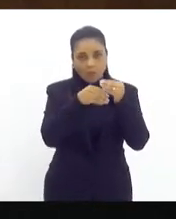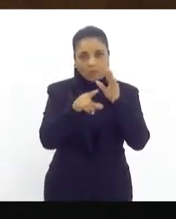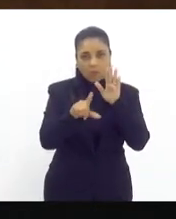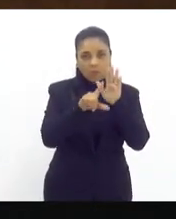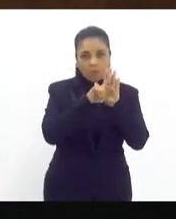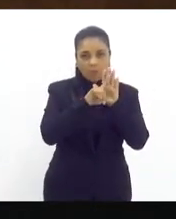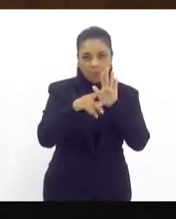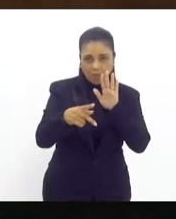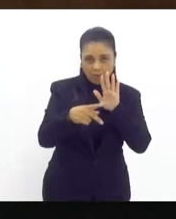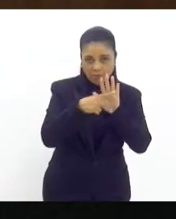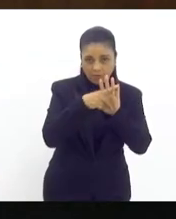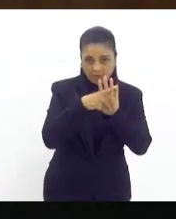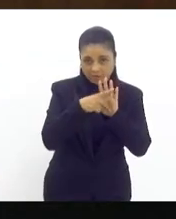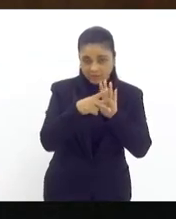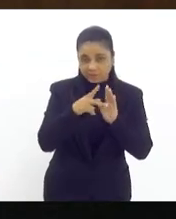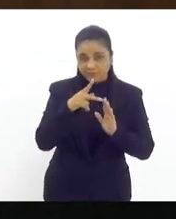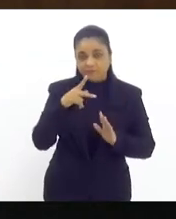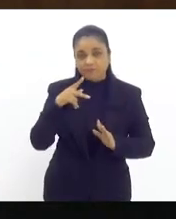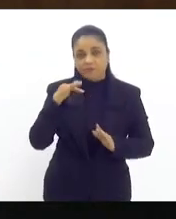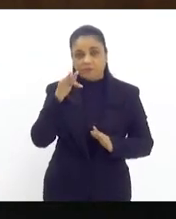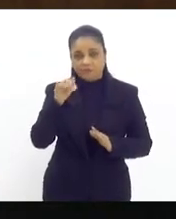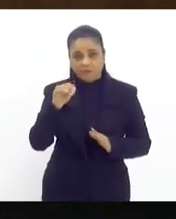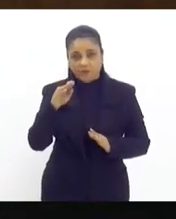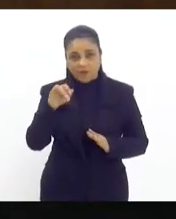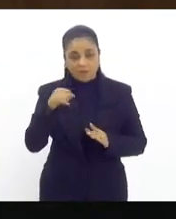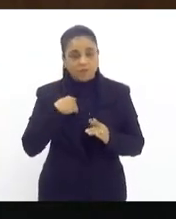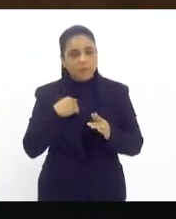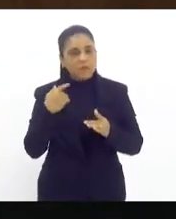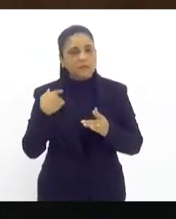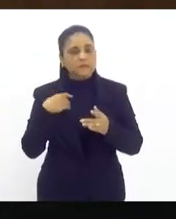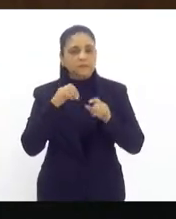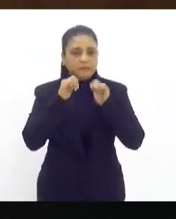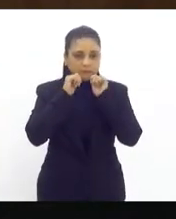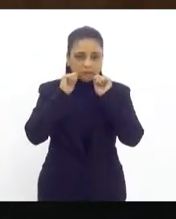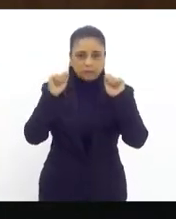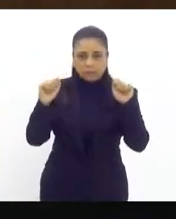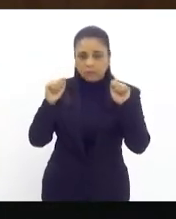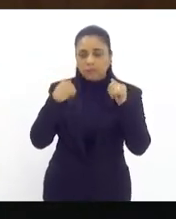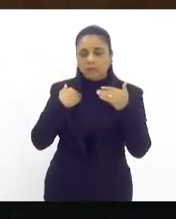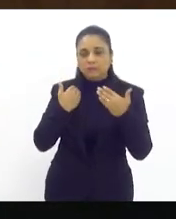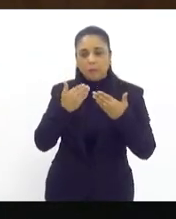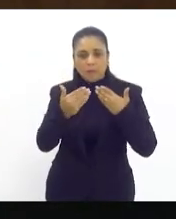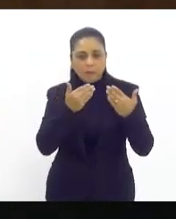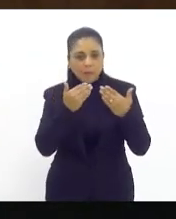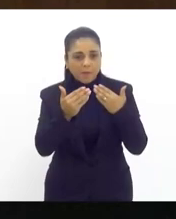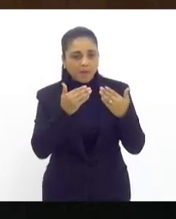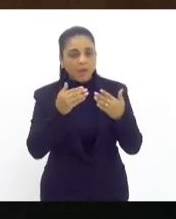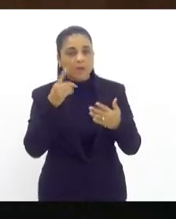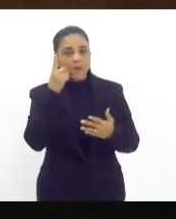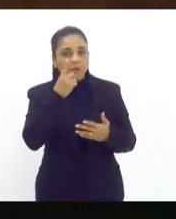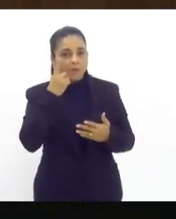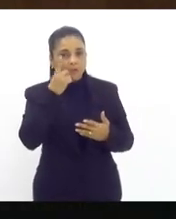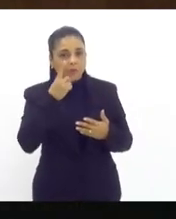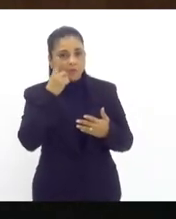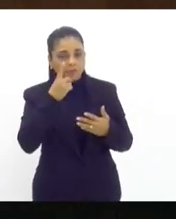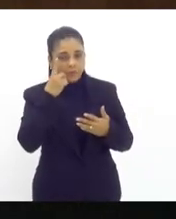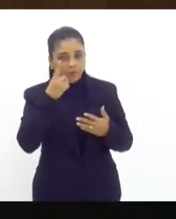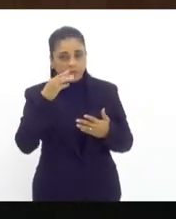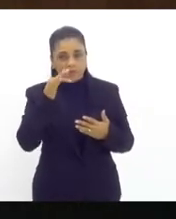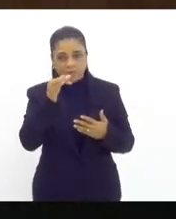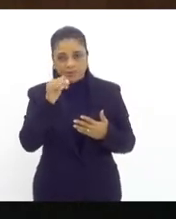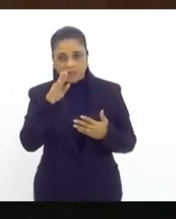Deputado Fábio Silva houve o entendimento entre as assessorias que o deputado Fábio Silva aceita retirar